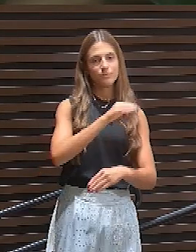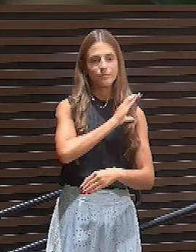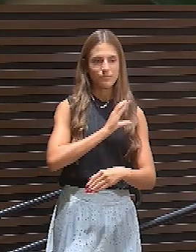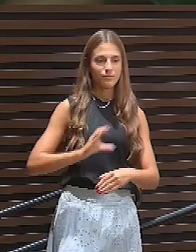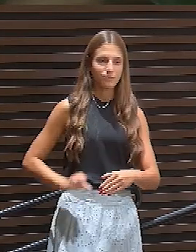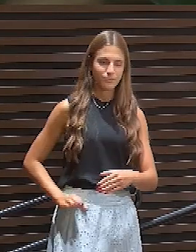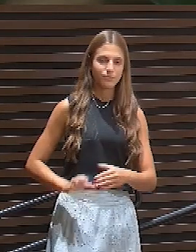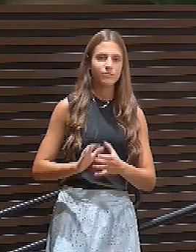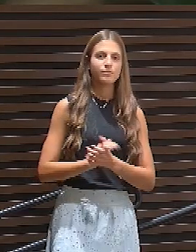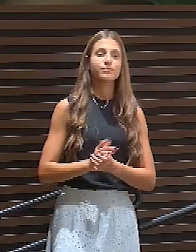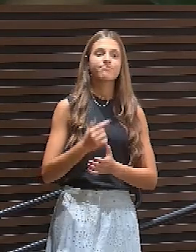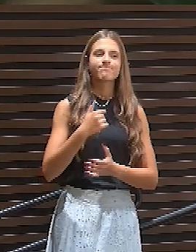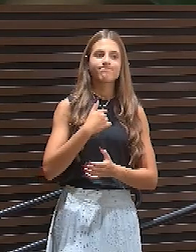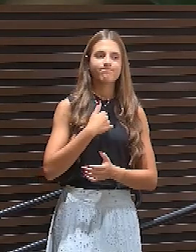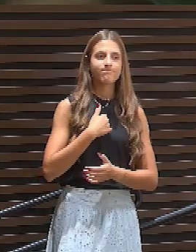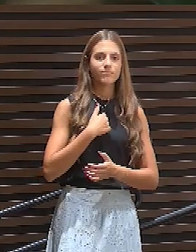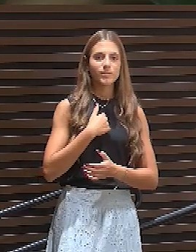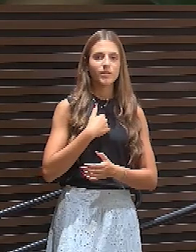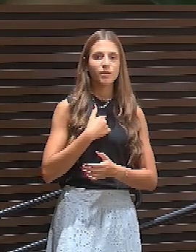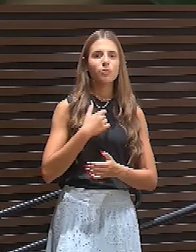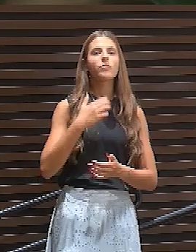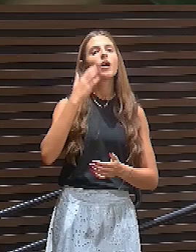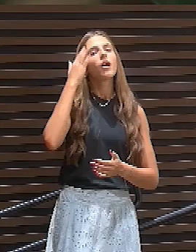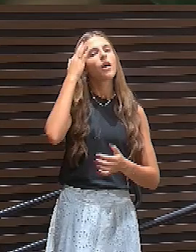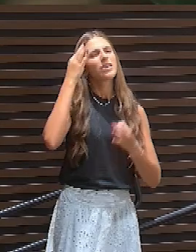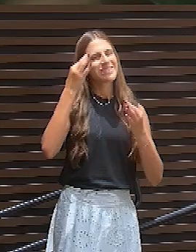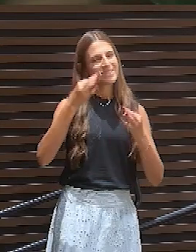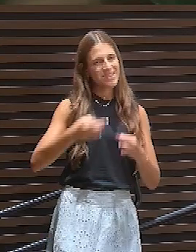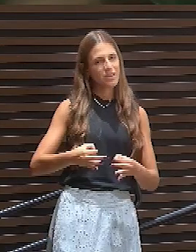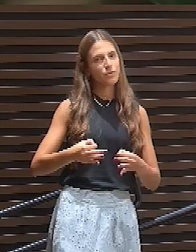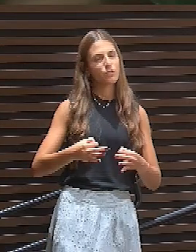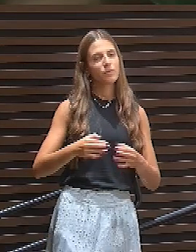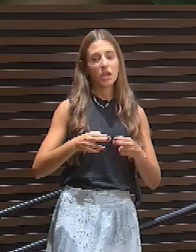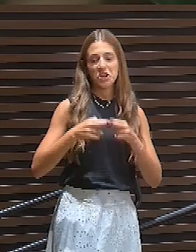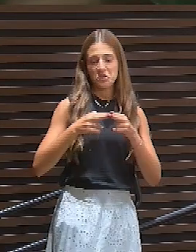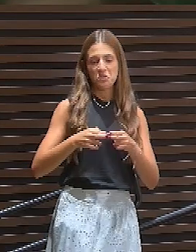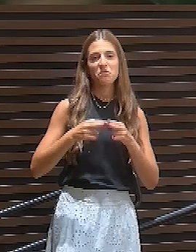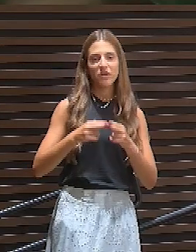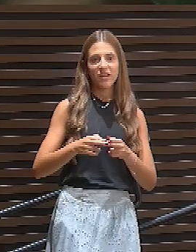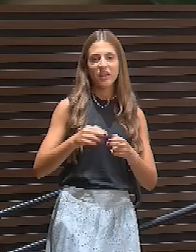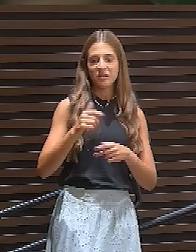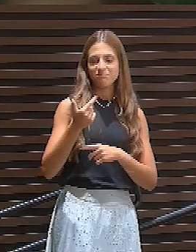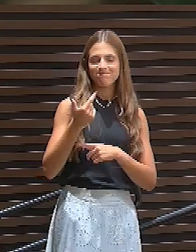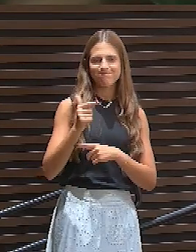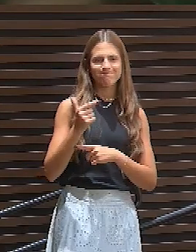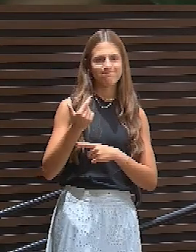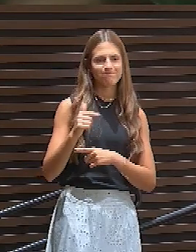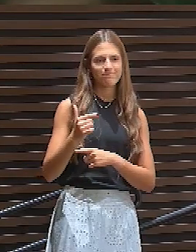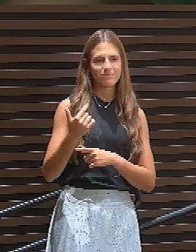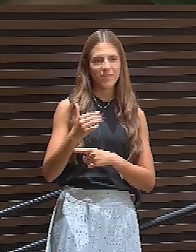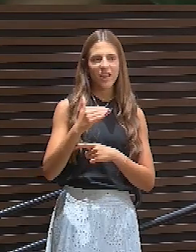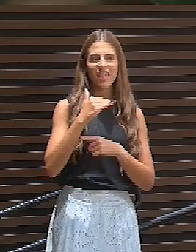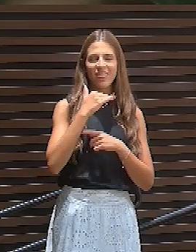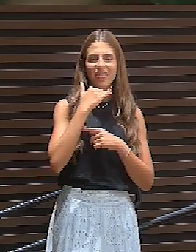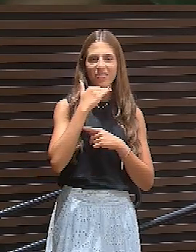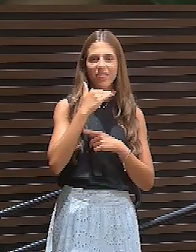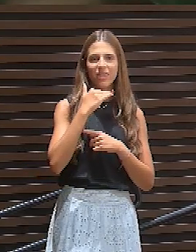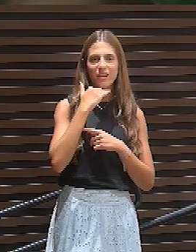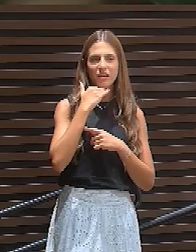E eu não tenho dúvida que Noé não teve nenhum mérito, nem na construção